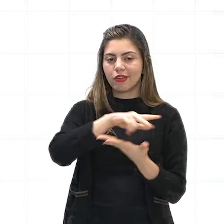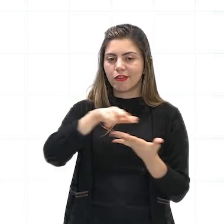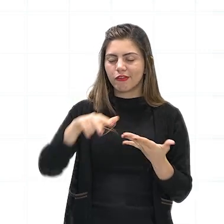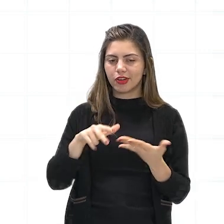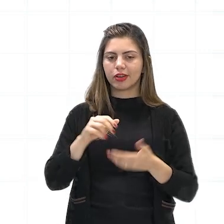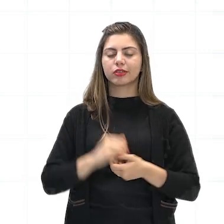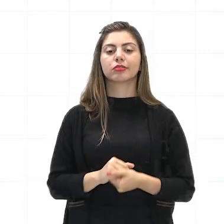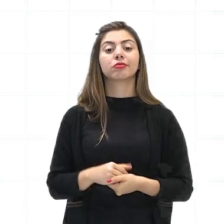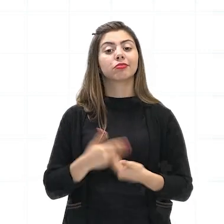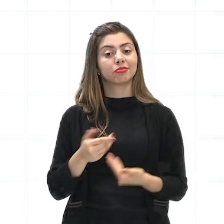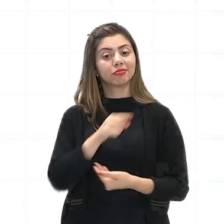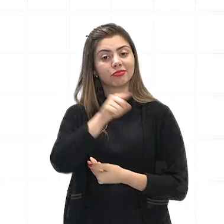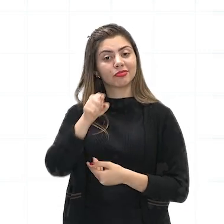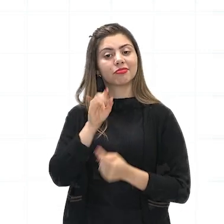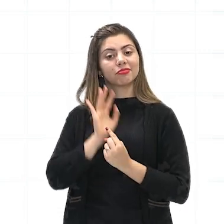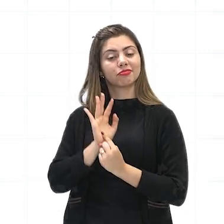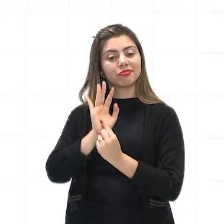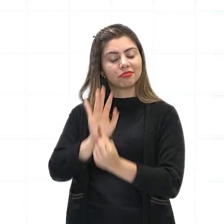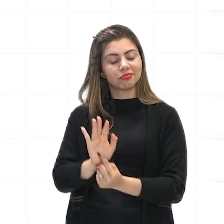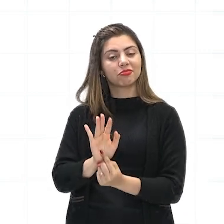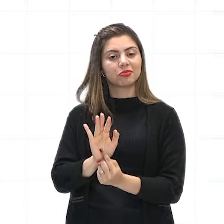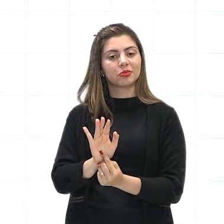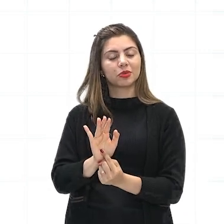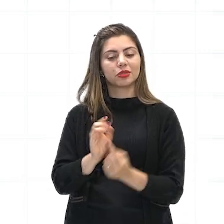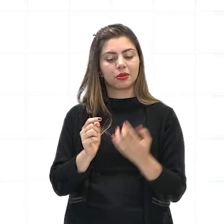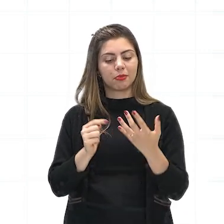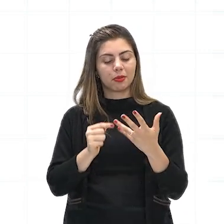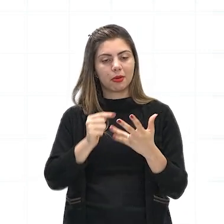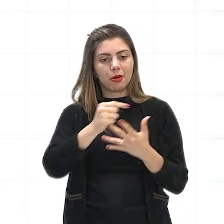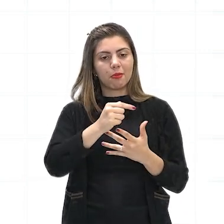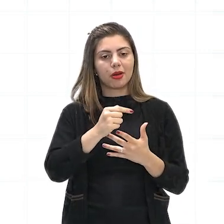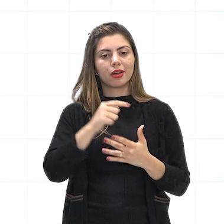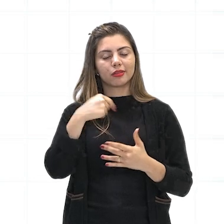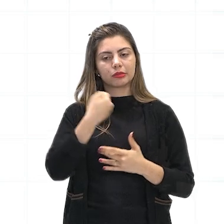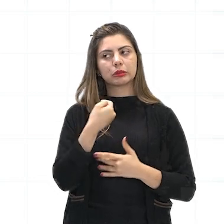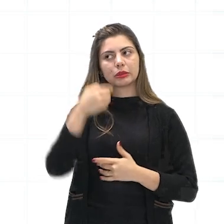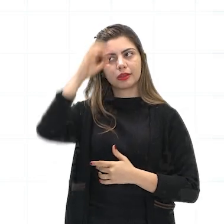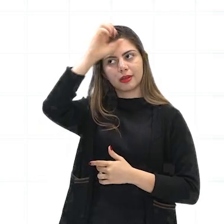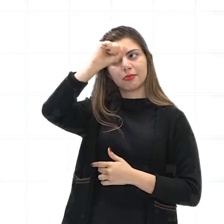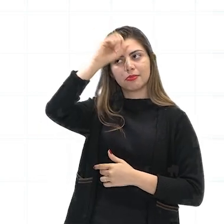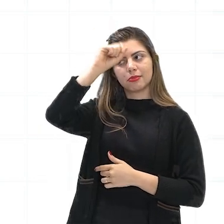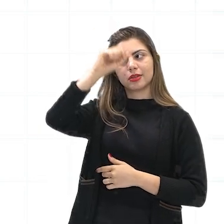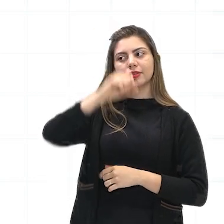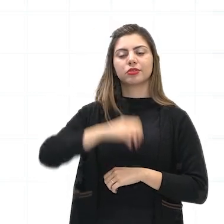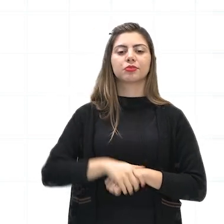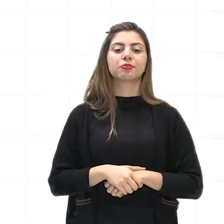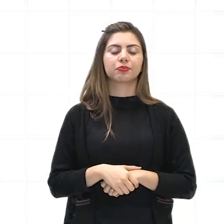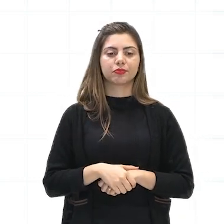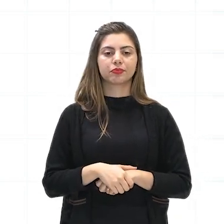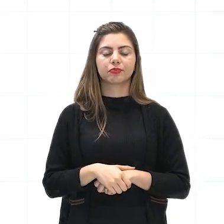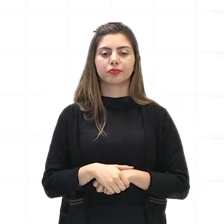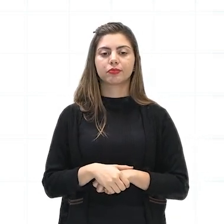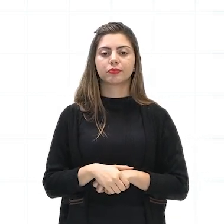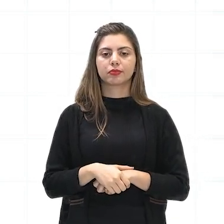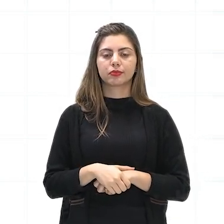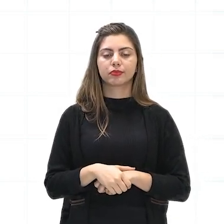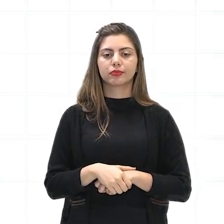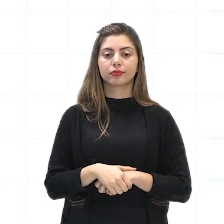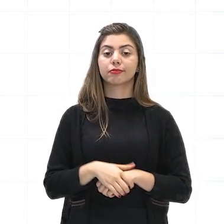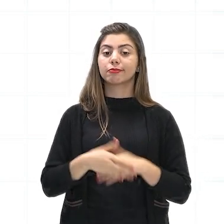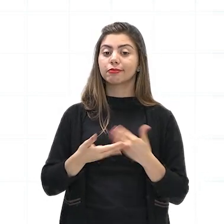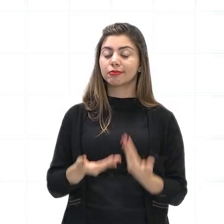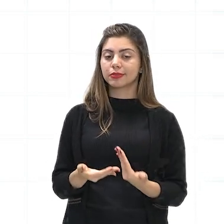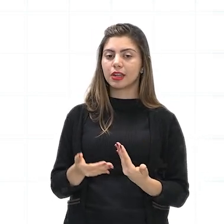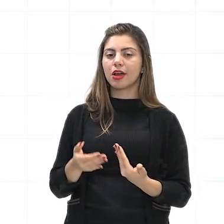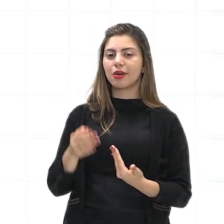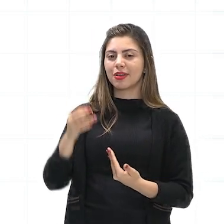aí, através desse aprendizado que a gente tem com a luta. E falando em luta, eu